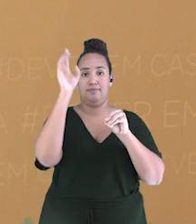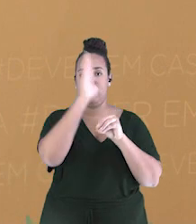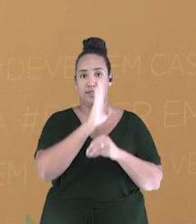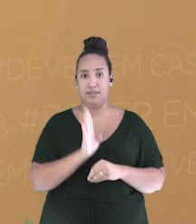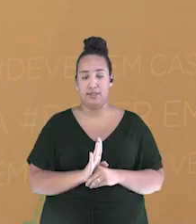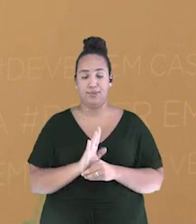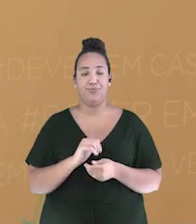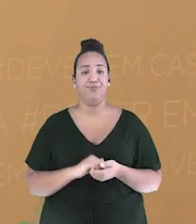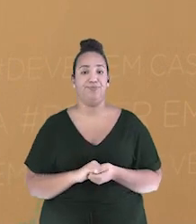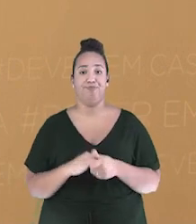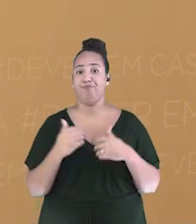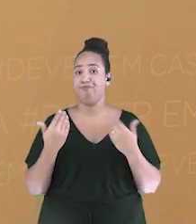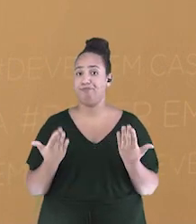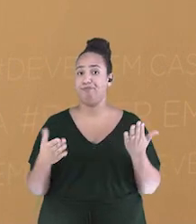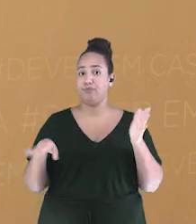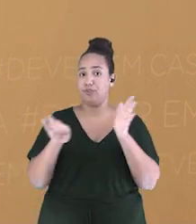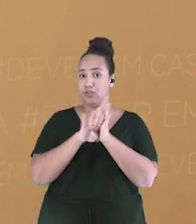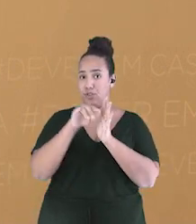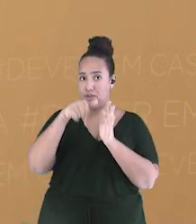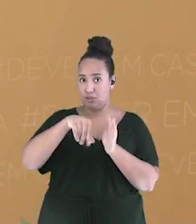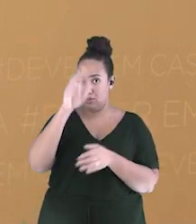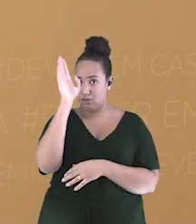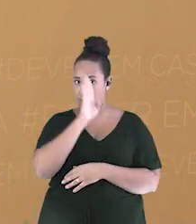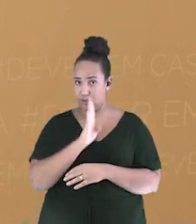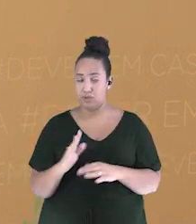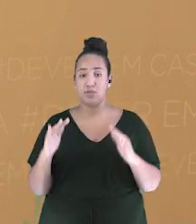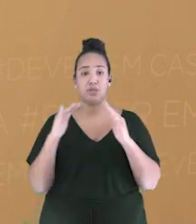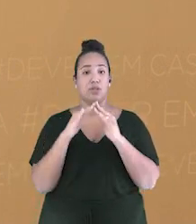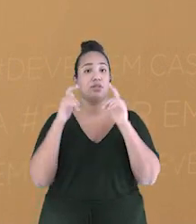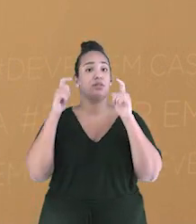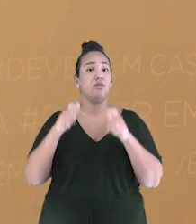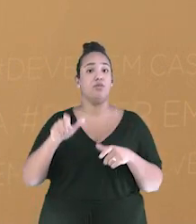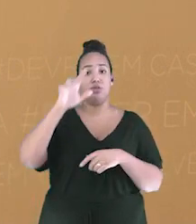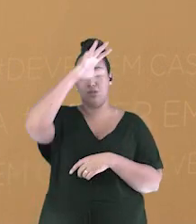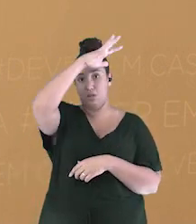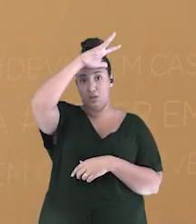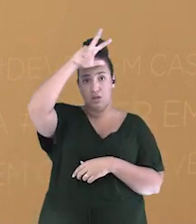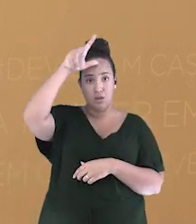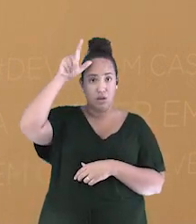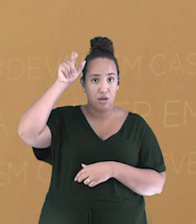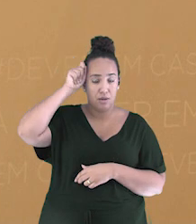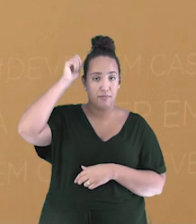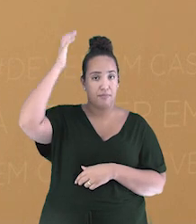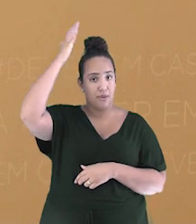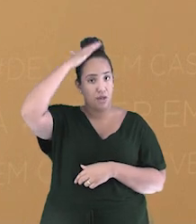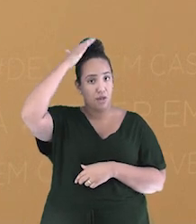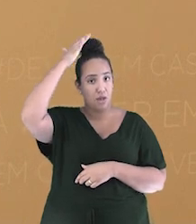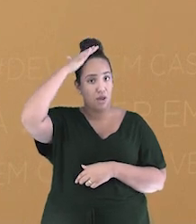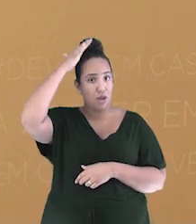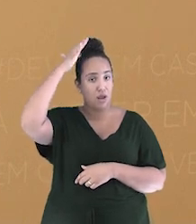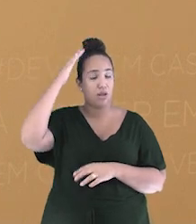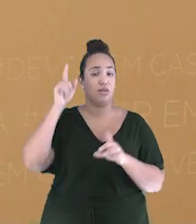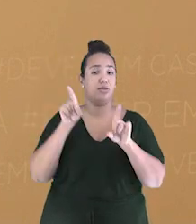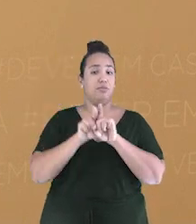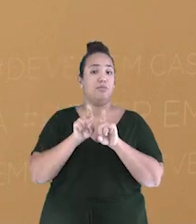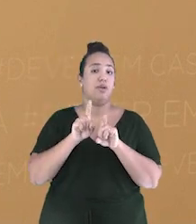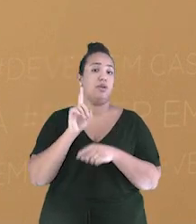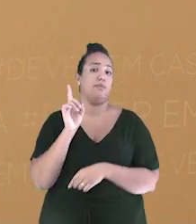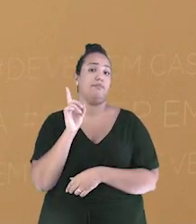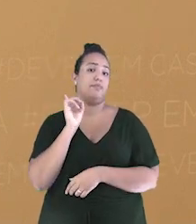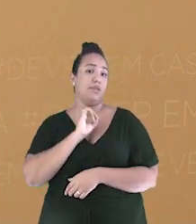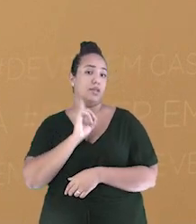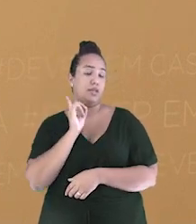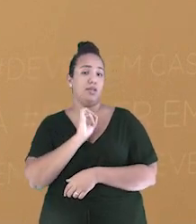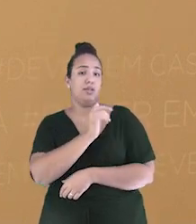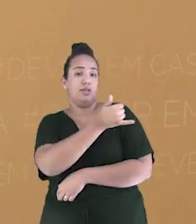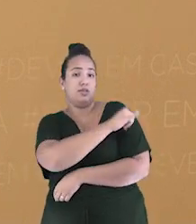Quando chegaram aqui, eles passaram a morar nos estados de Amazonas, Pará, Minas Gerais, Rio de Janeiro,